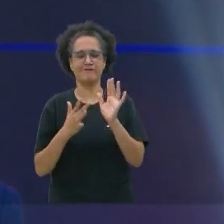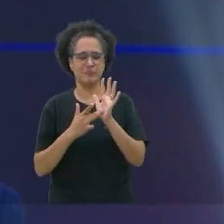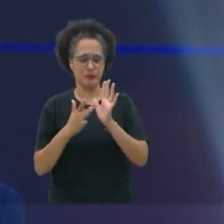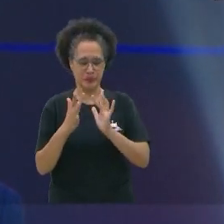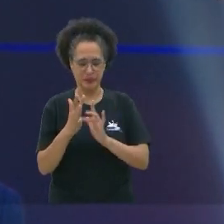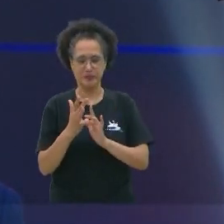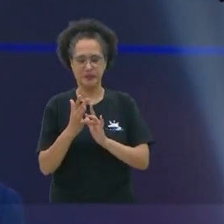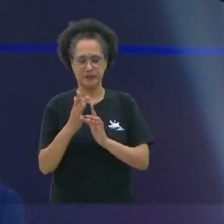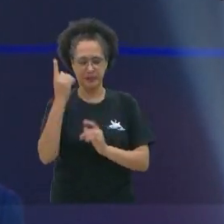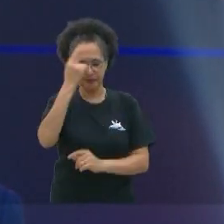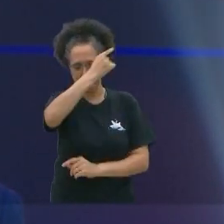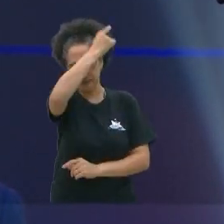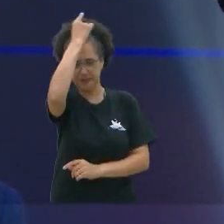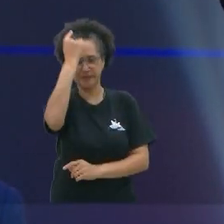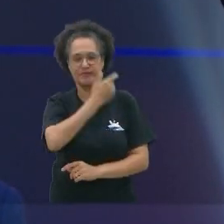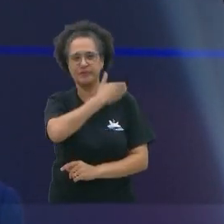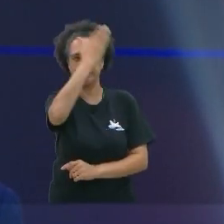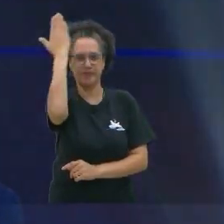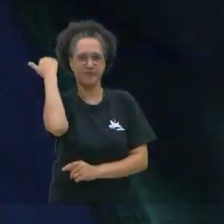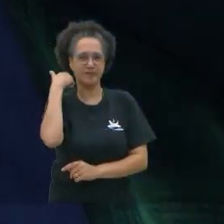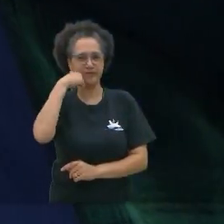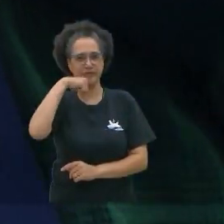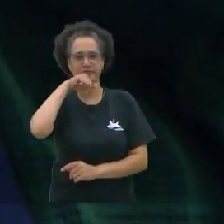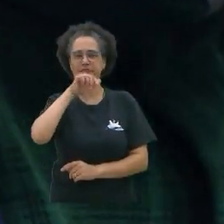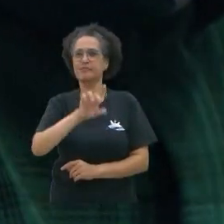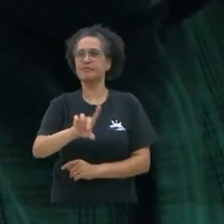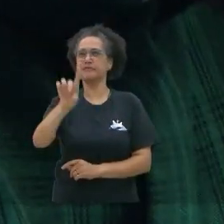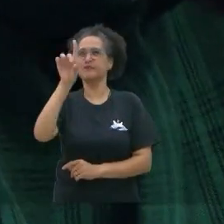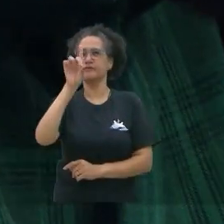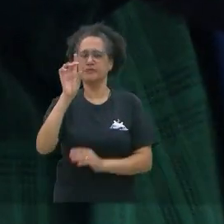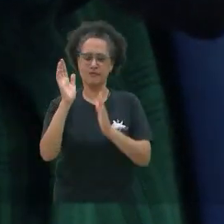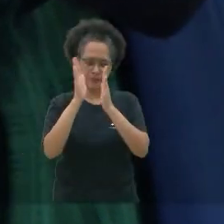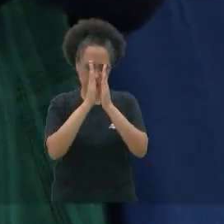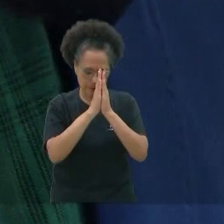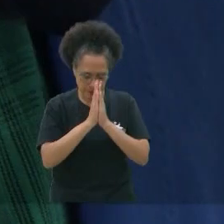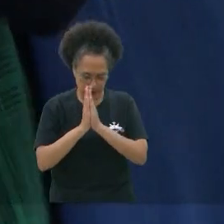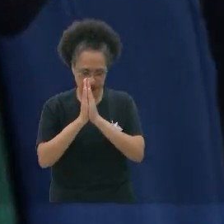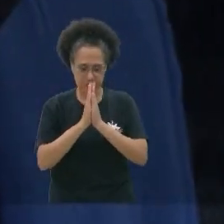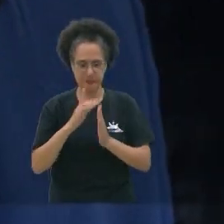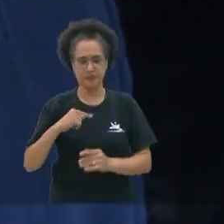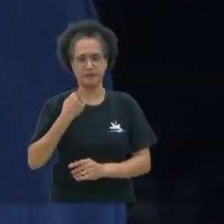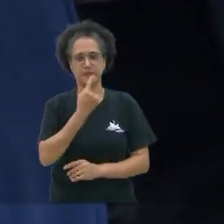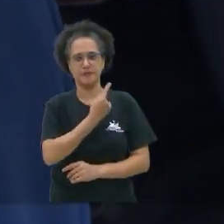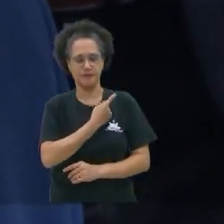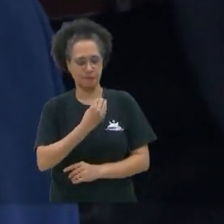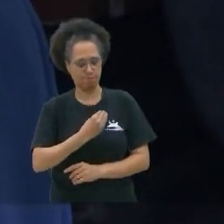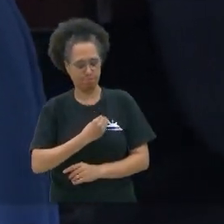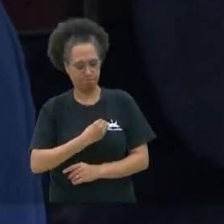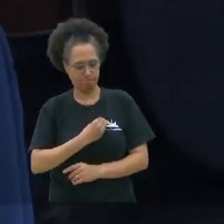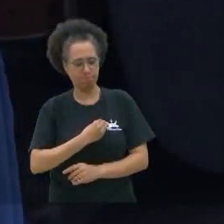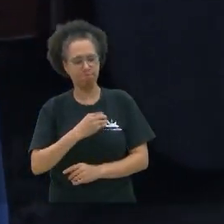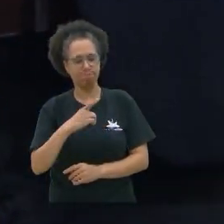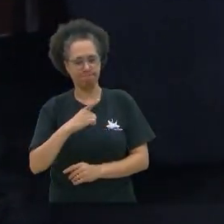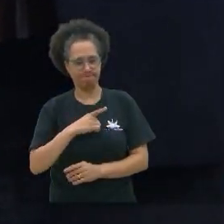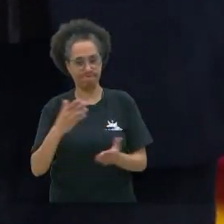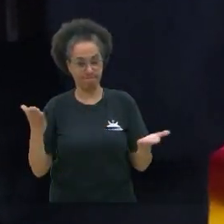ventre, Jesus. Santa Maria, Mãe de Deus, rogai por nós,